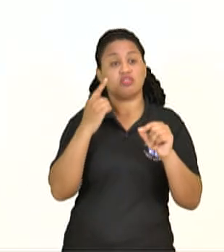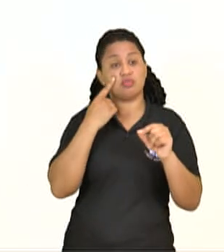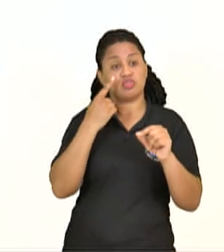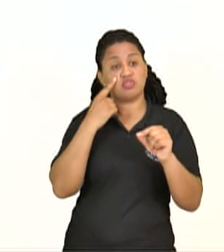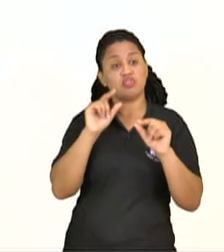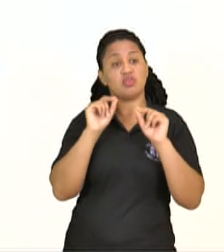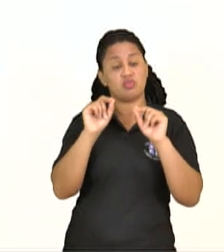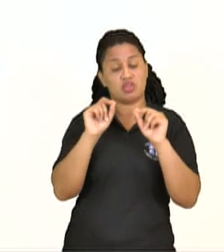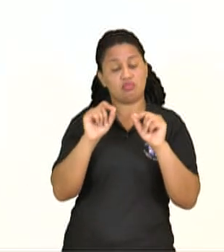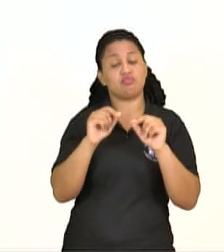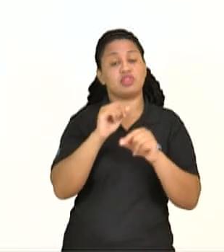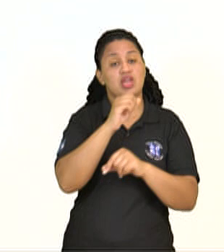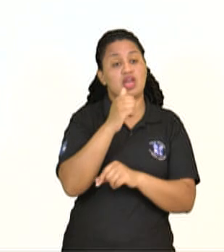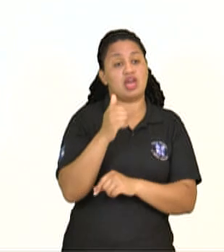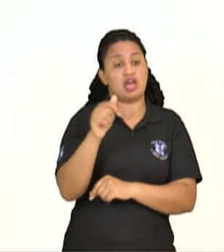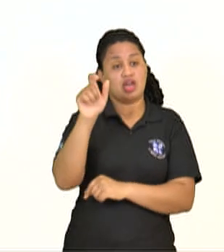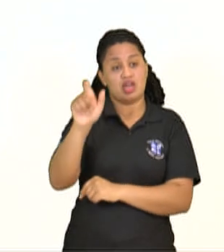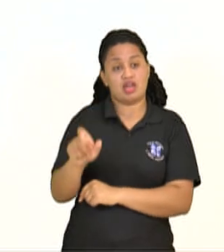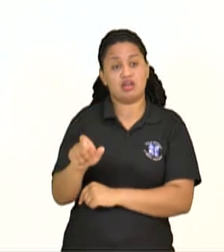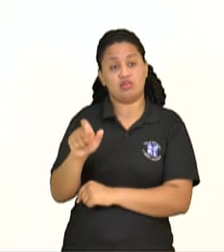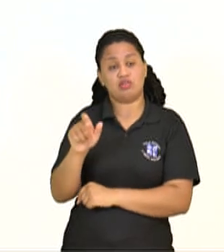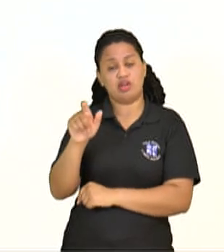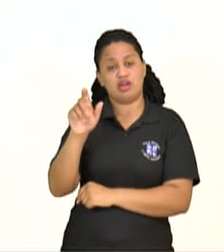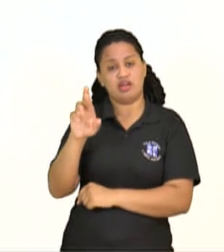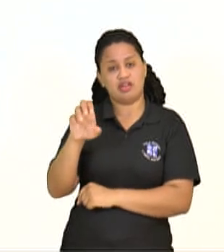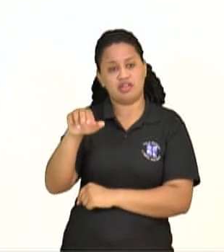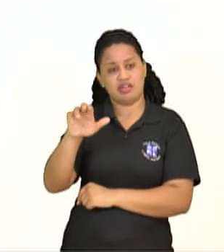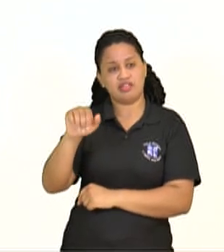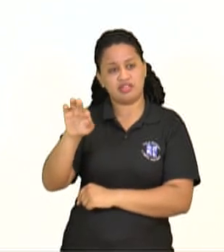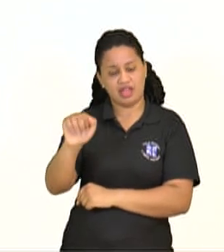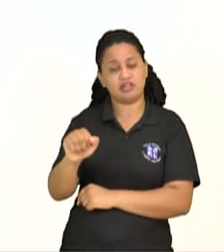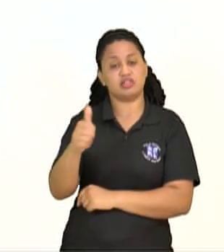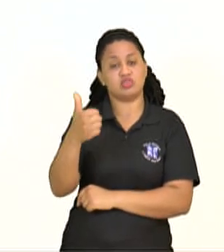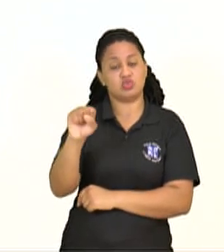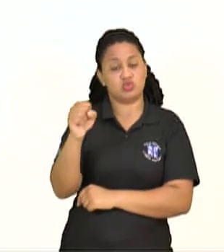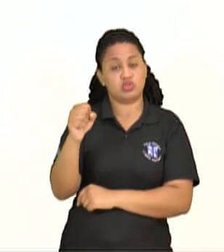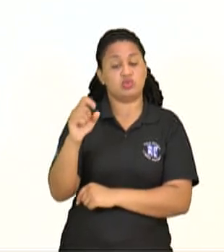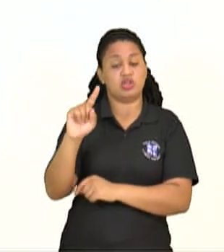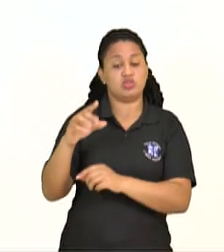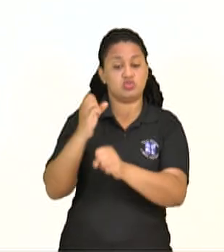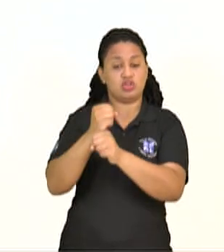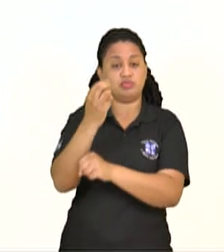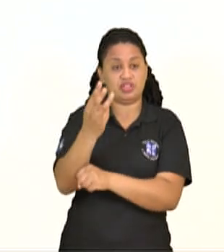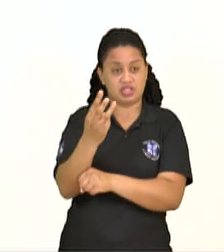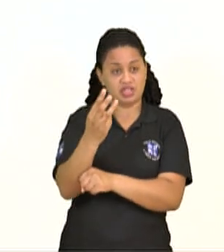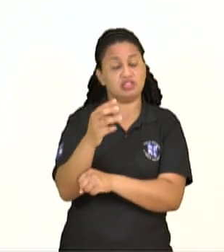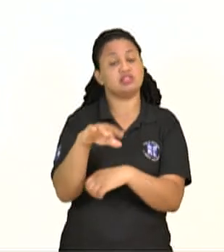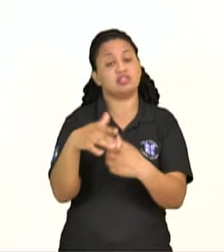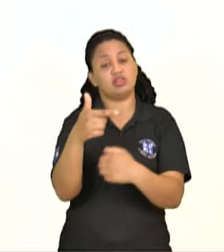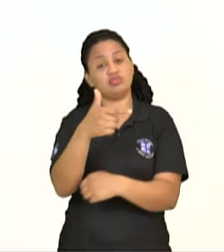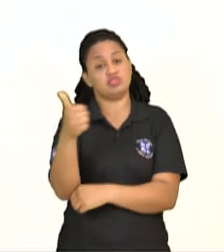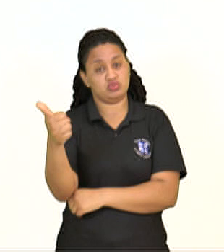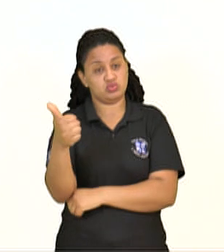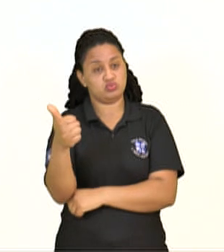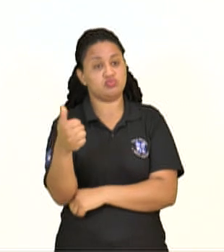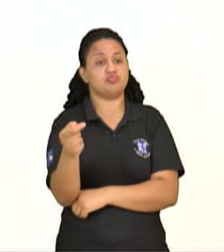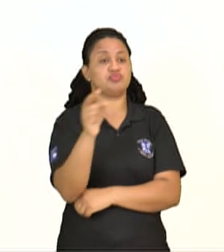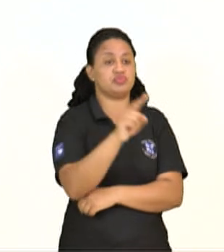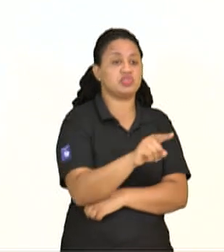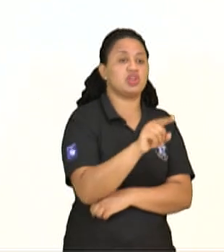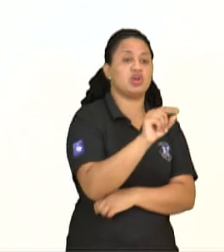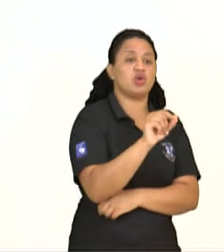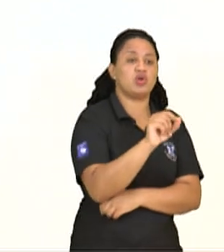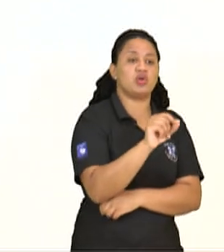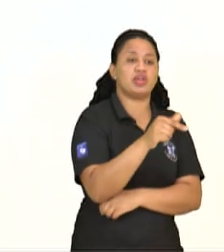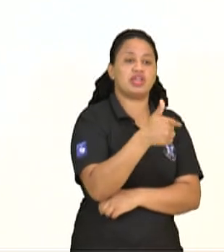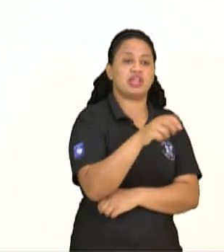verificar como que isso vai ficar. Então, nós temos lá, né, que a Renata tinha 18, mais 3 vai ter 21, 15 mais 3